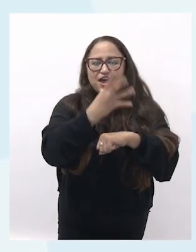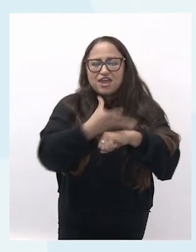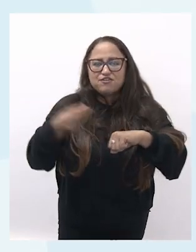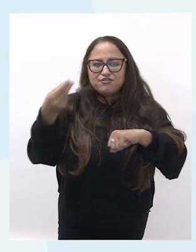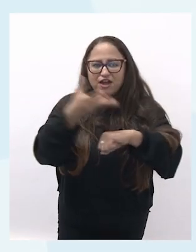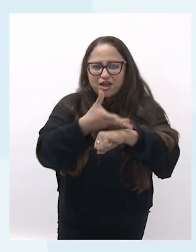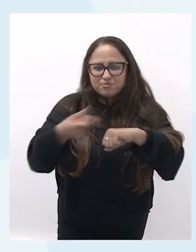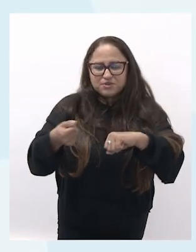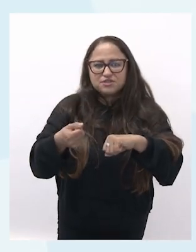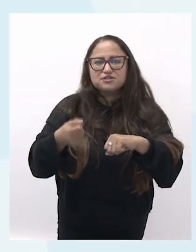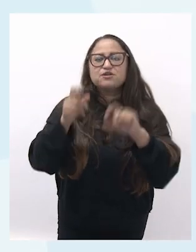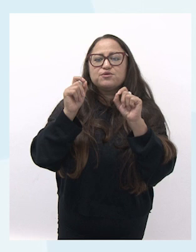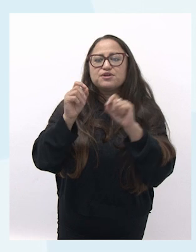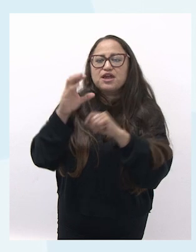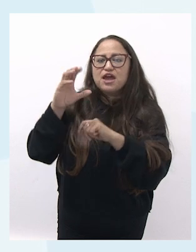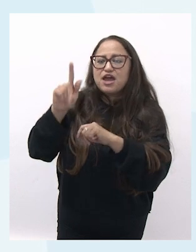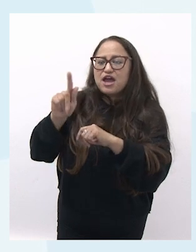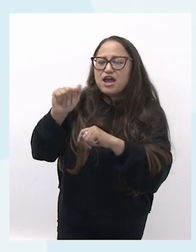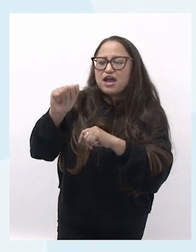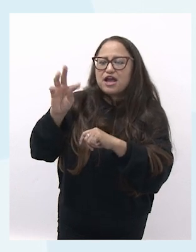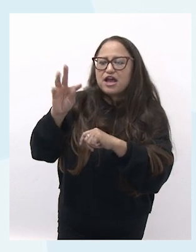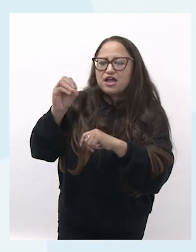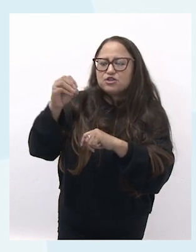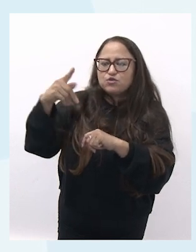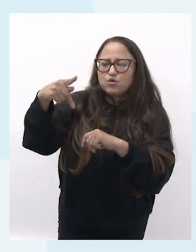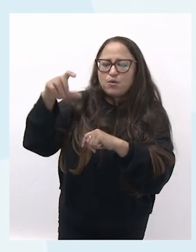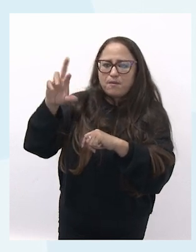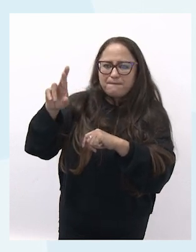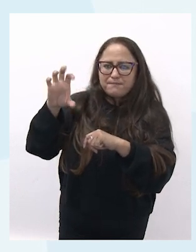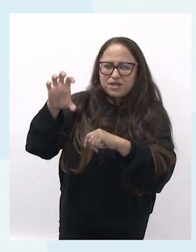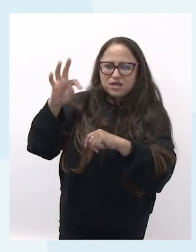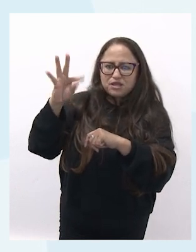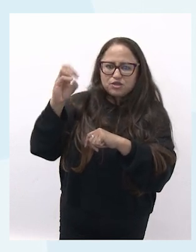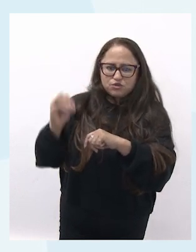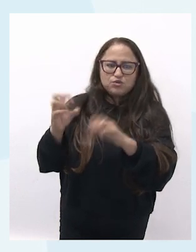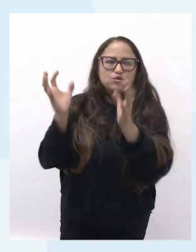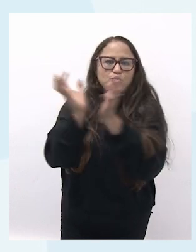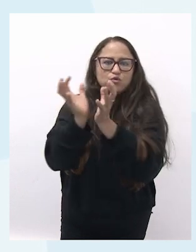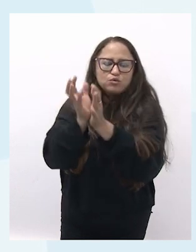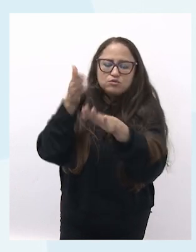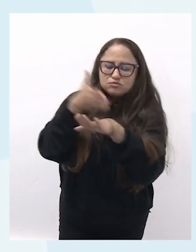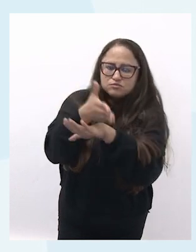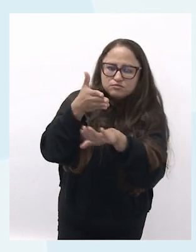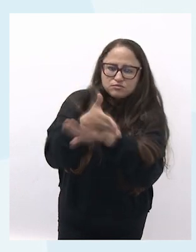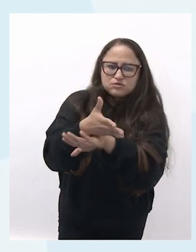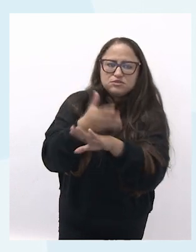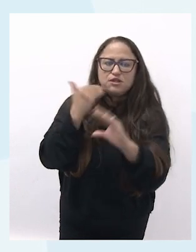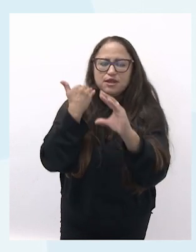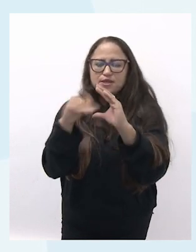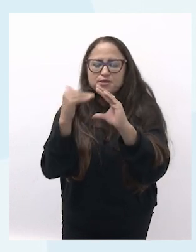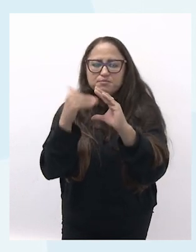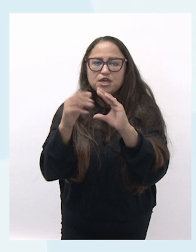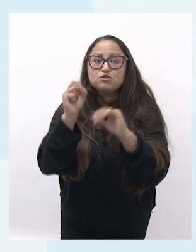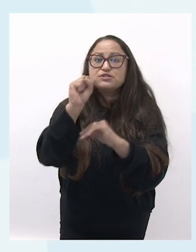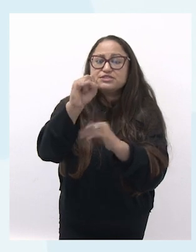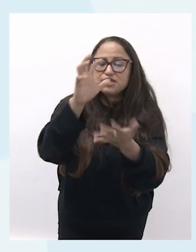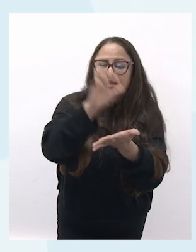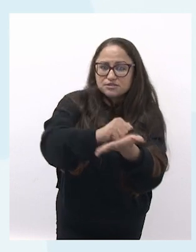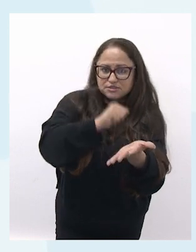Preto. E para se inscrever é só enviar um e-mail do núcleo de biblioteca